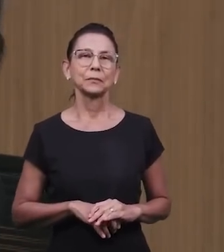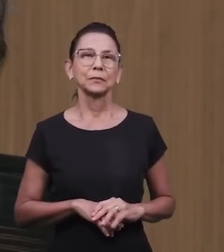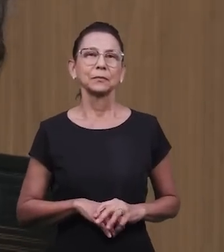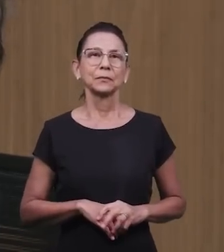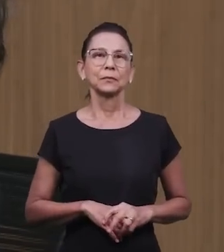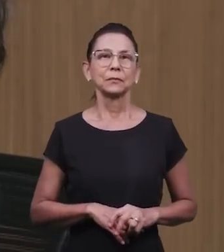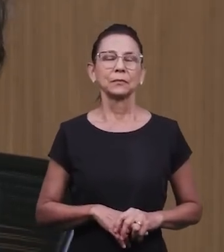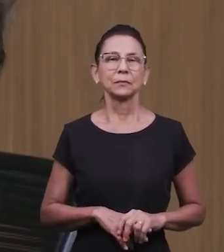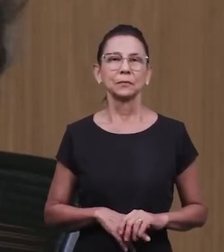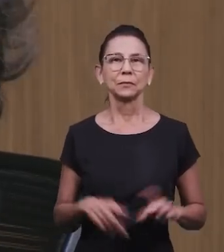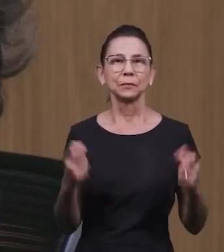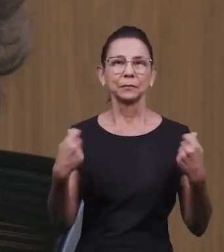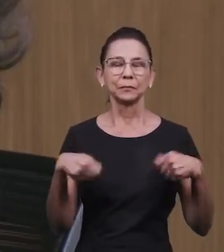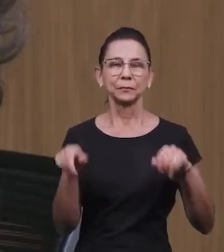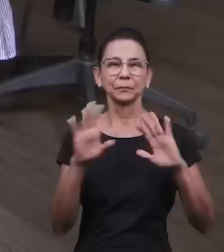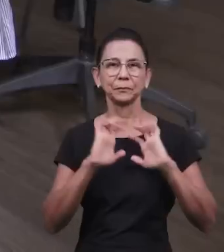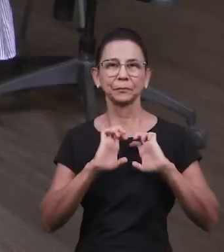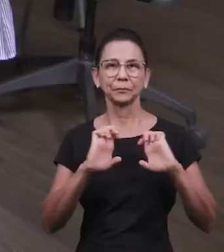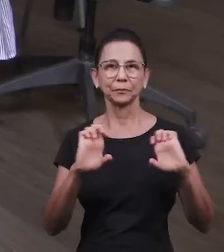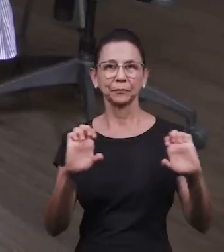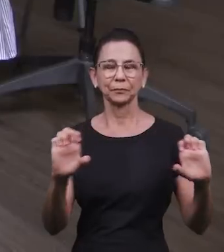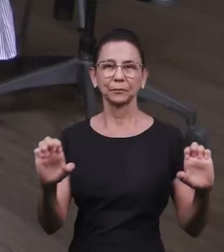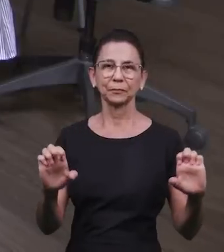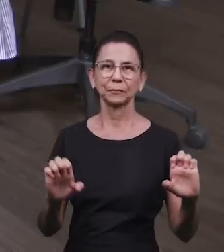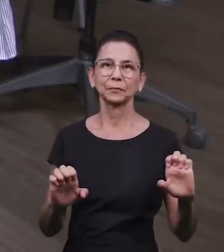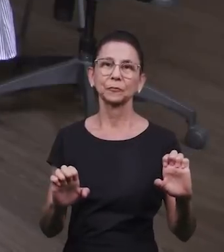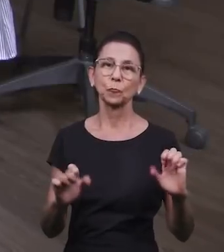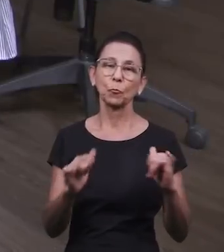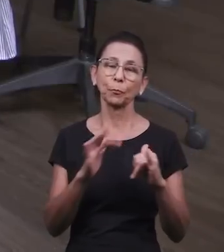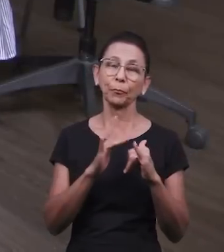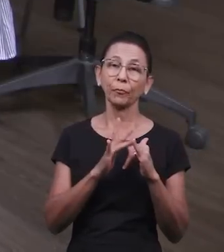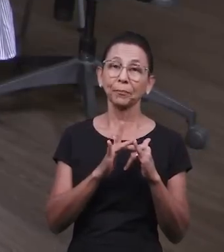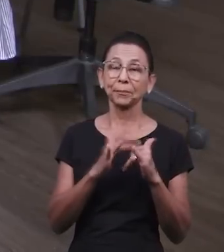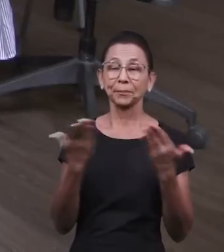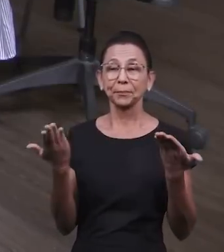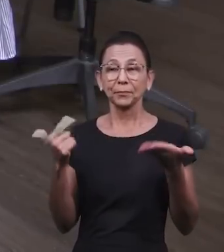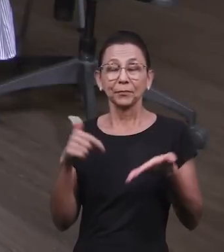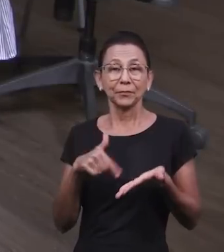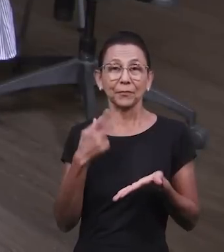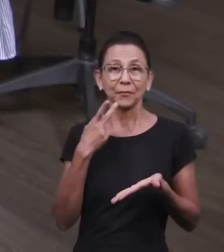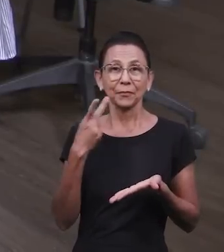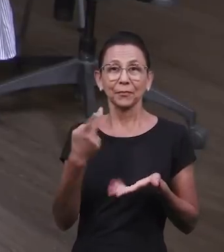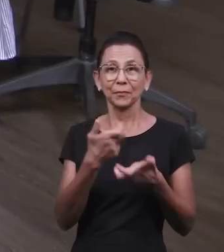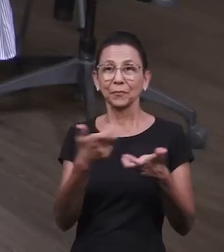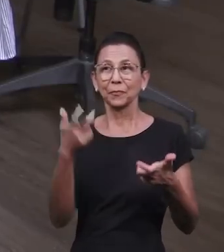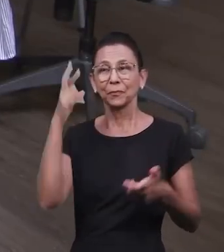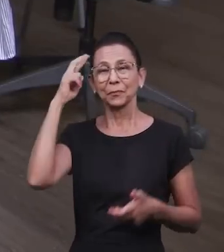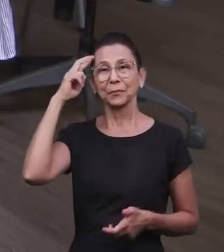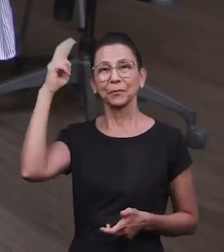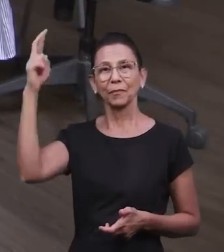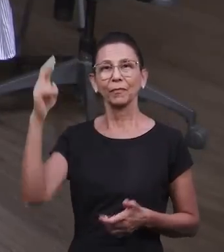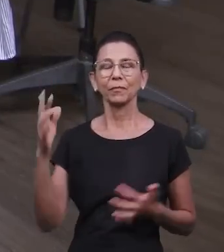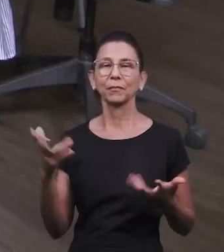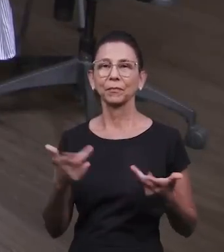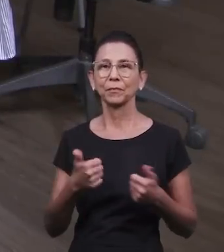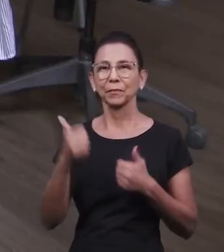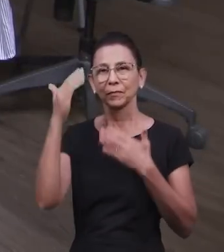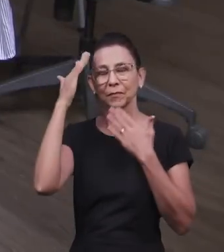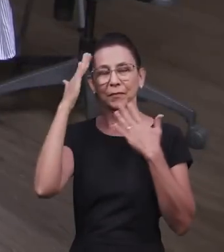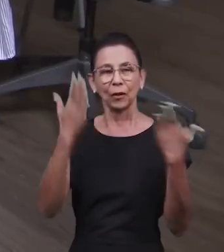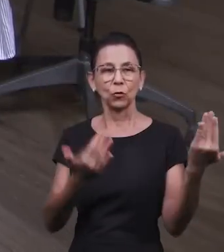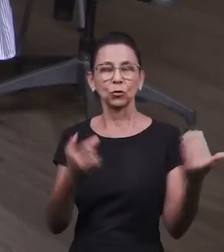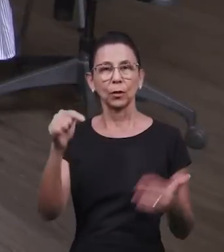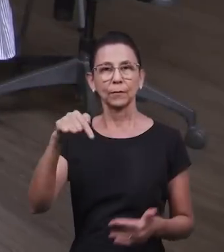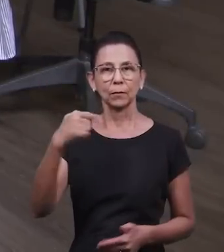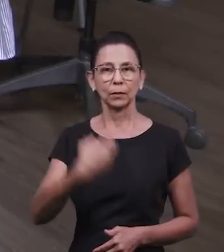maravilhosa. E eu queria agradecer também os jovens que estão aqui e também os jovens da produção. Gosto de falar um pouco do nome deles porque